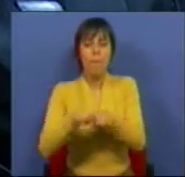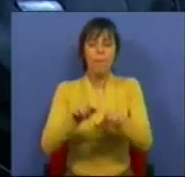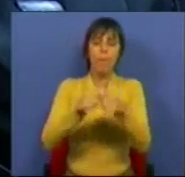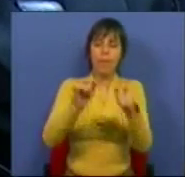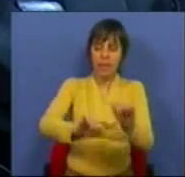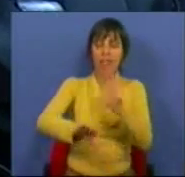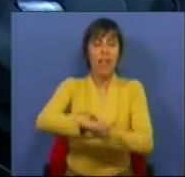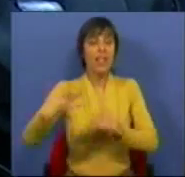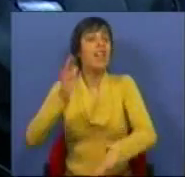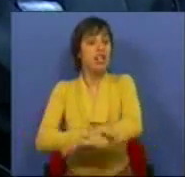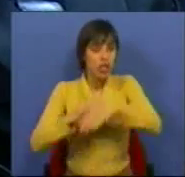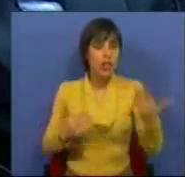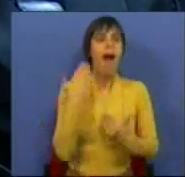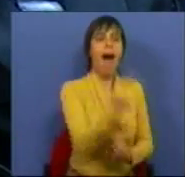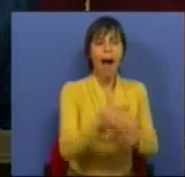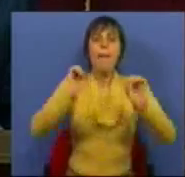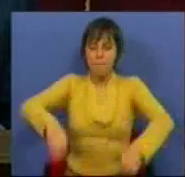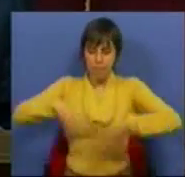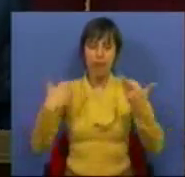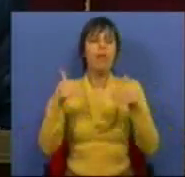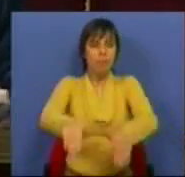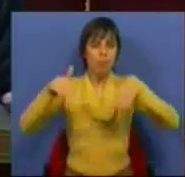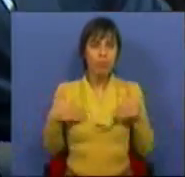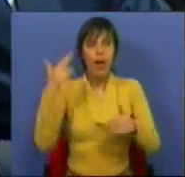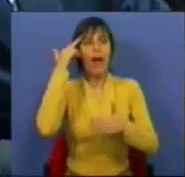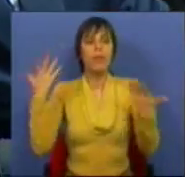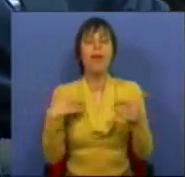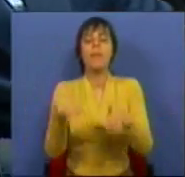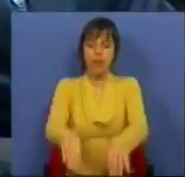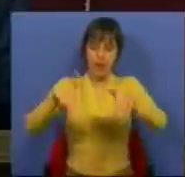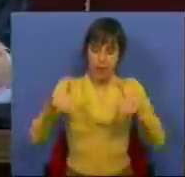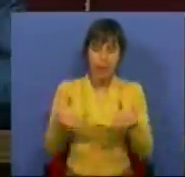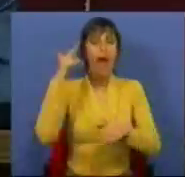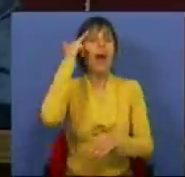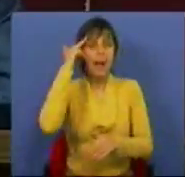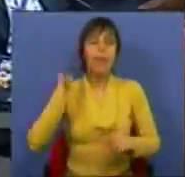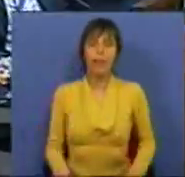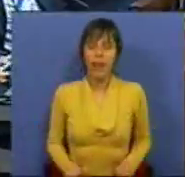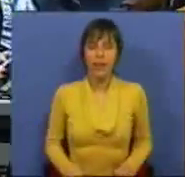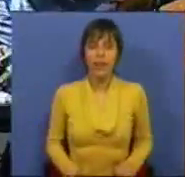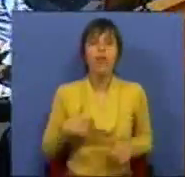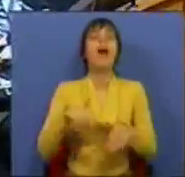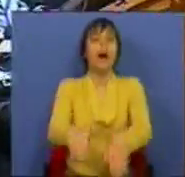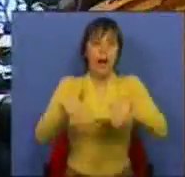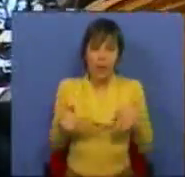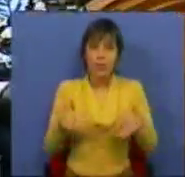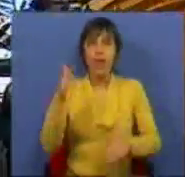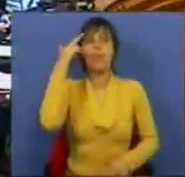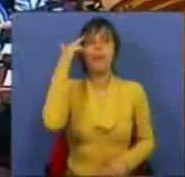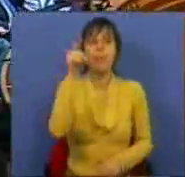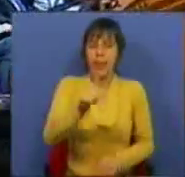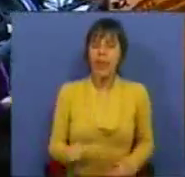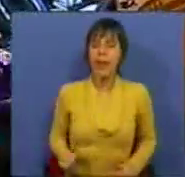direita, mas à esquerda há princípios. Abstivemos-nos na Madeira! Abstivemos-nos na Madeira! Abstivemos-nos na